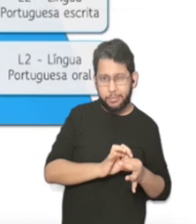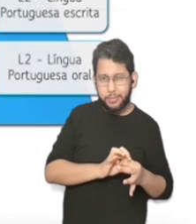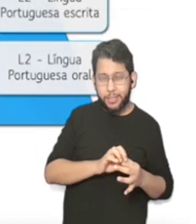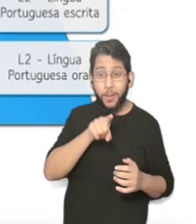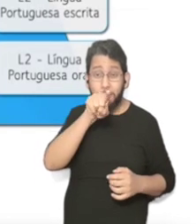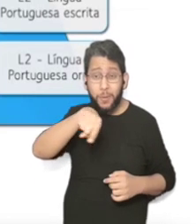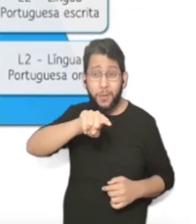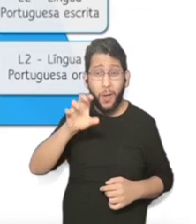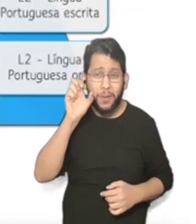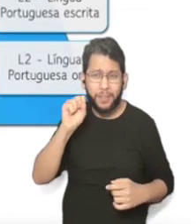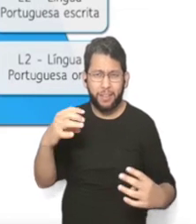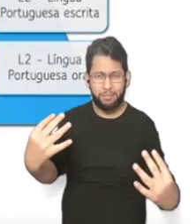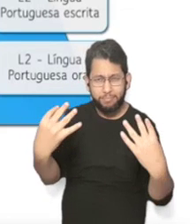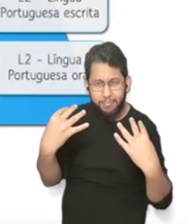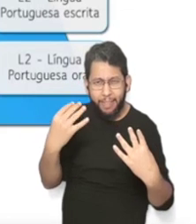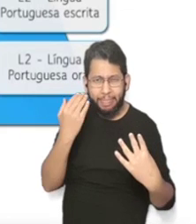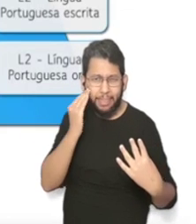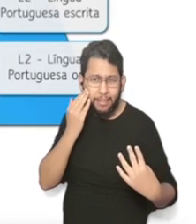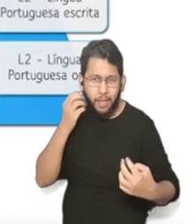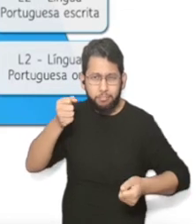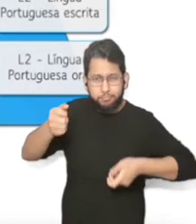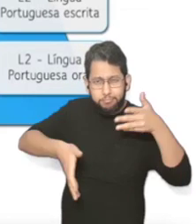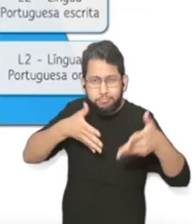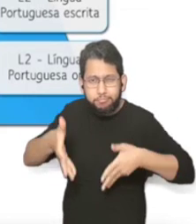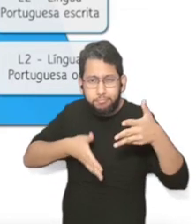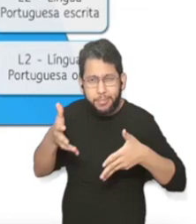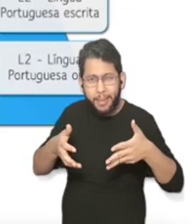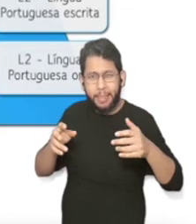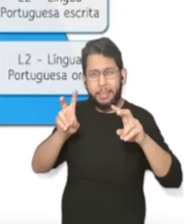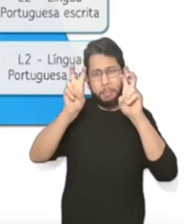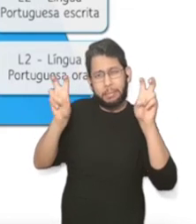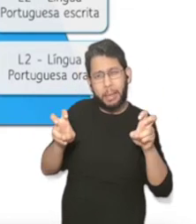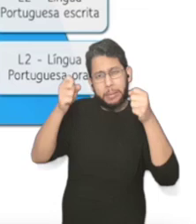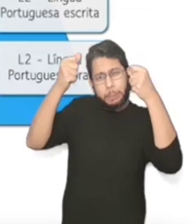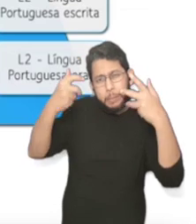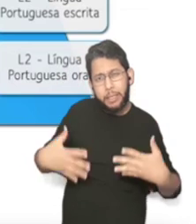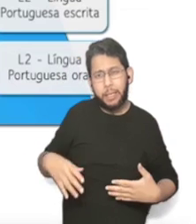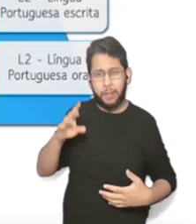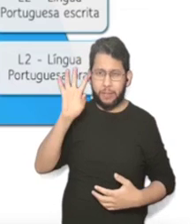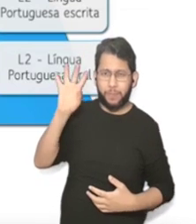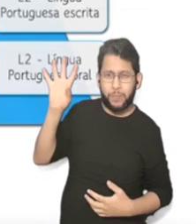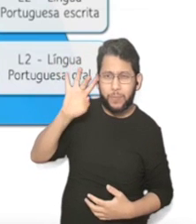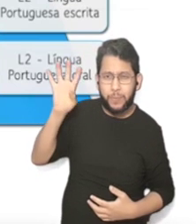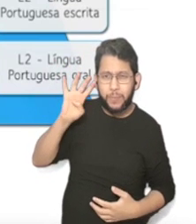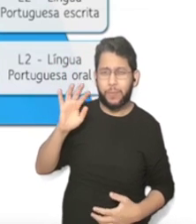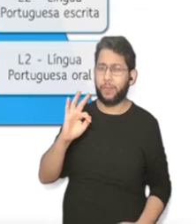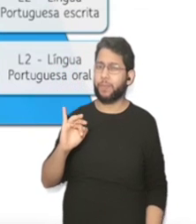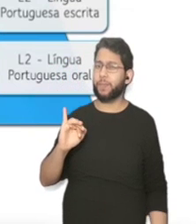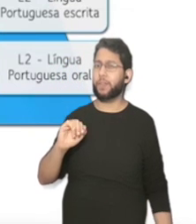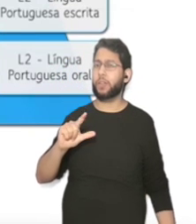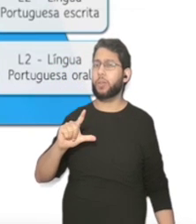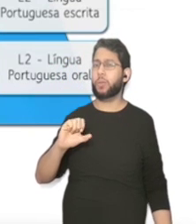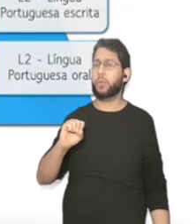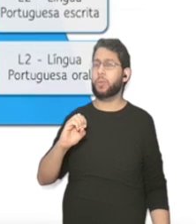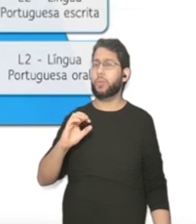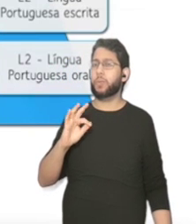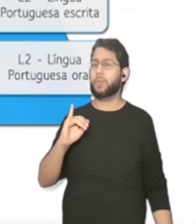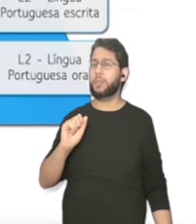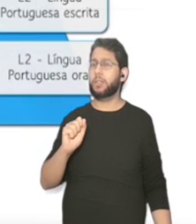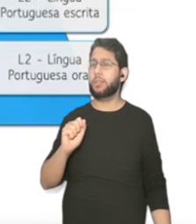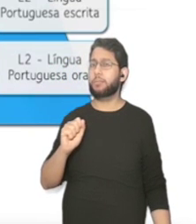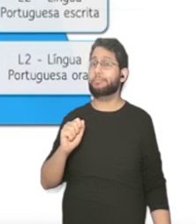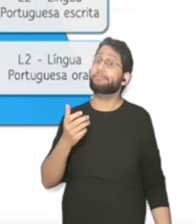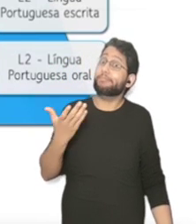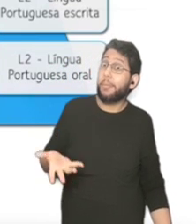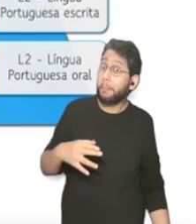Libras. Isso ia ser muito mais difícil. Então, trabalhar com base no que na primeira língua do sujeito para ensinar na segunda língua te facilita muito.